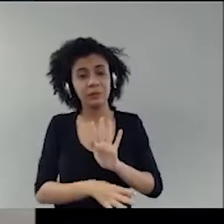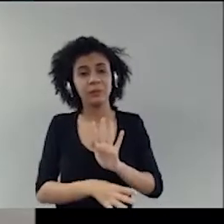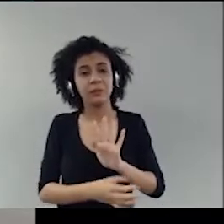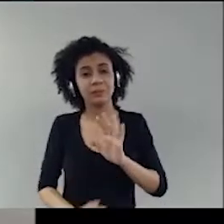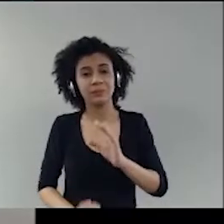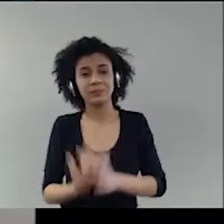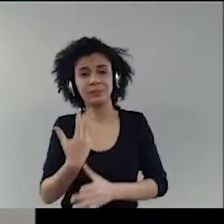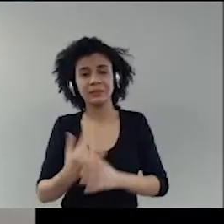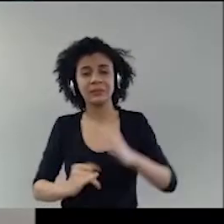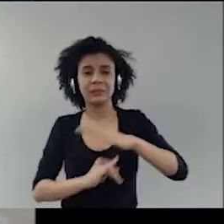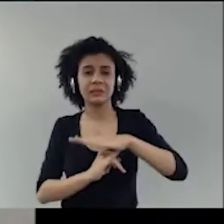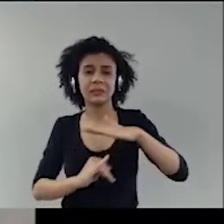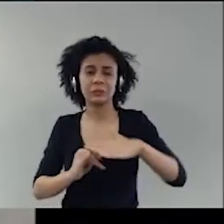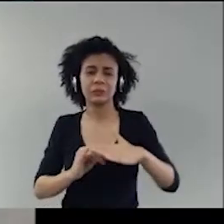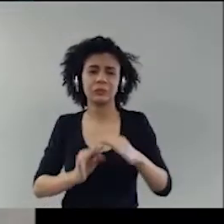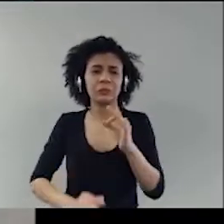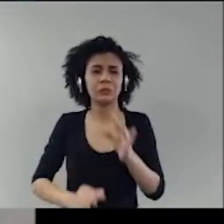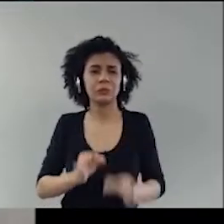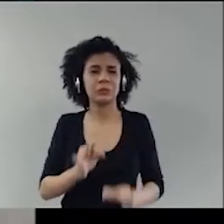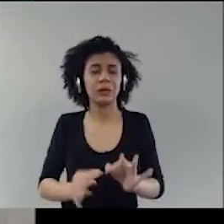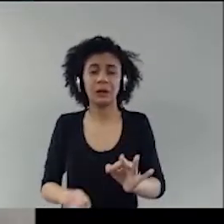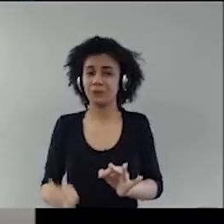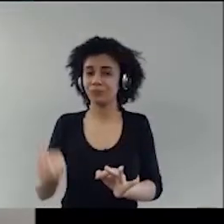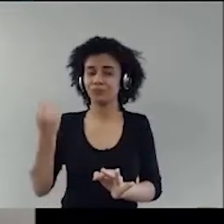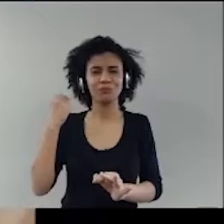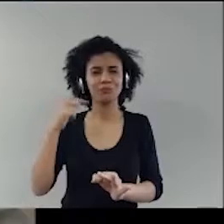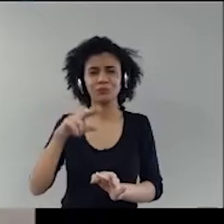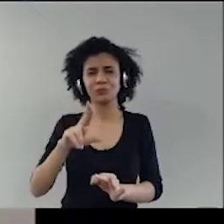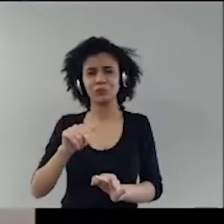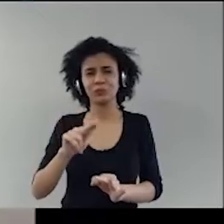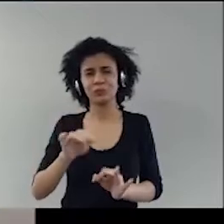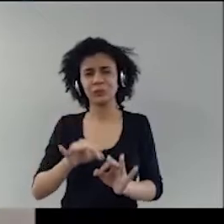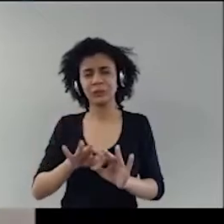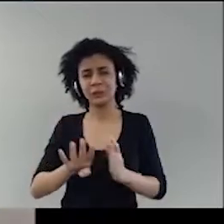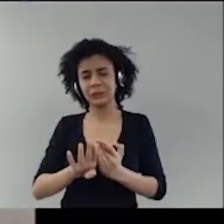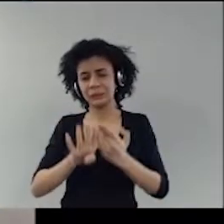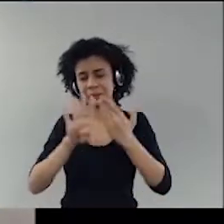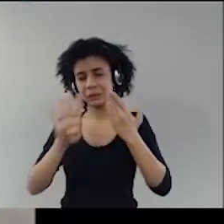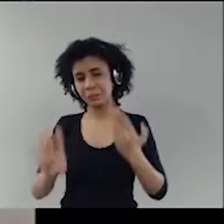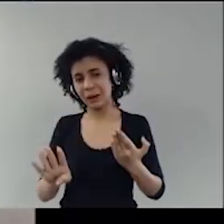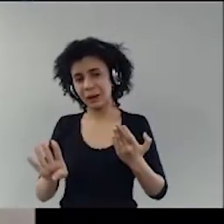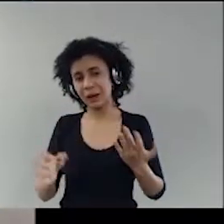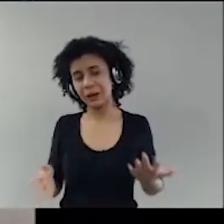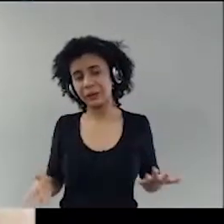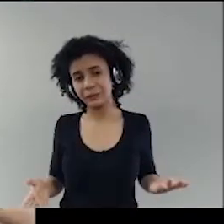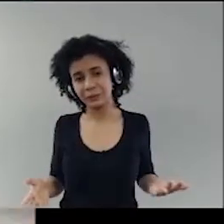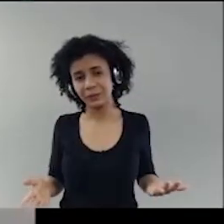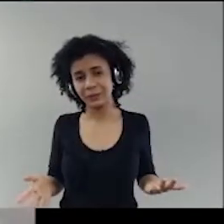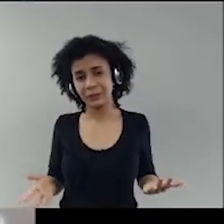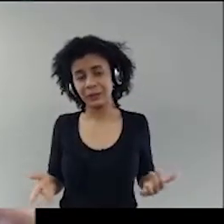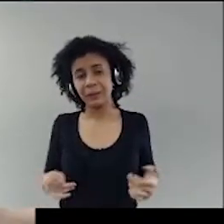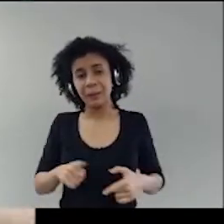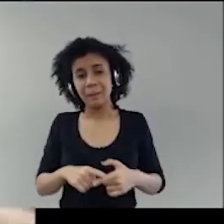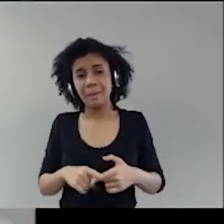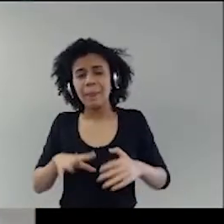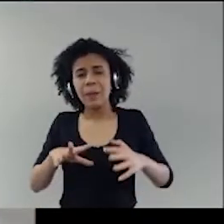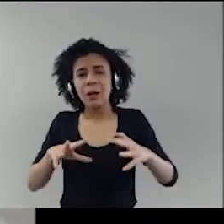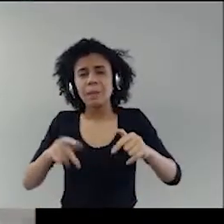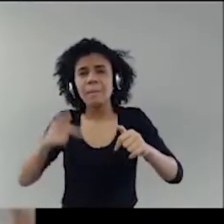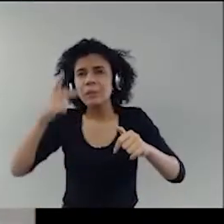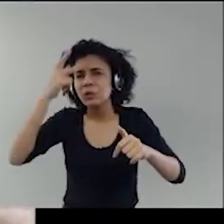cria institutos jurídicos nunca antes separados dessa forma, né? E que quebra toda